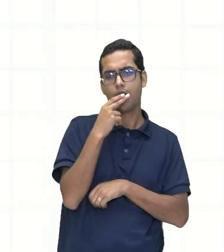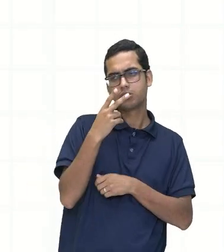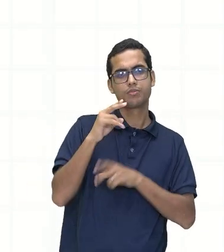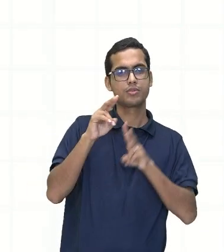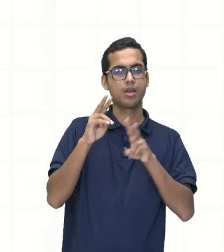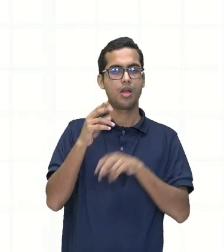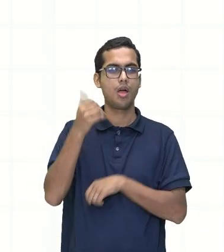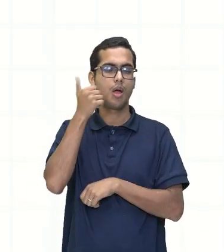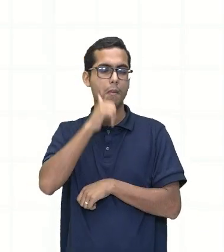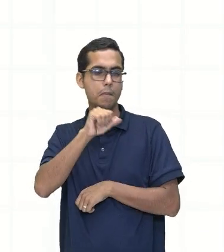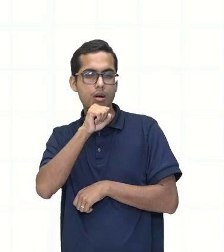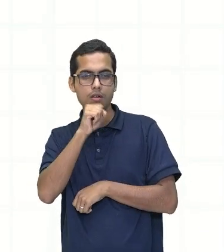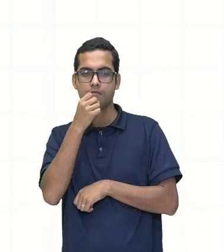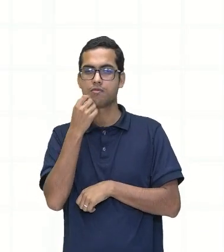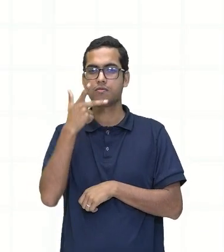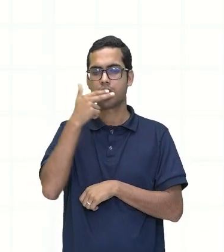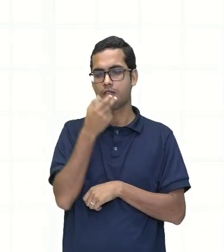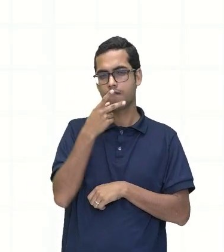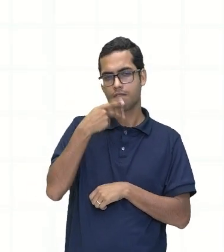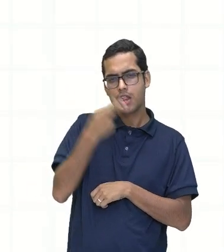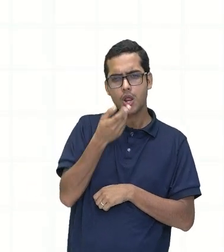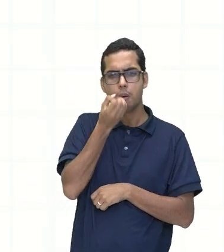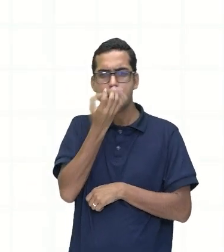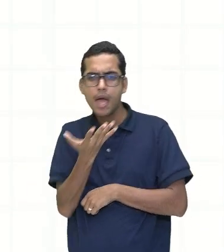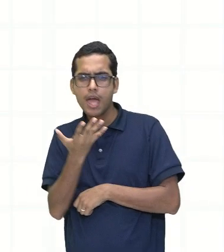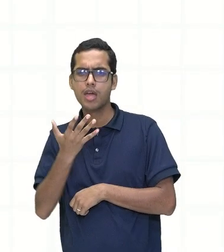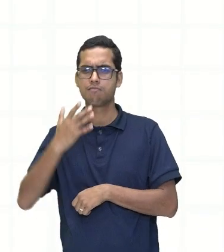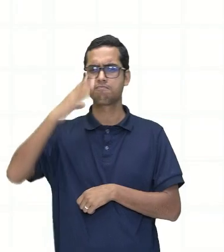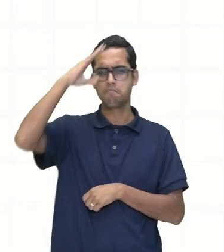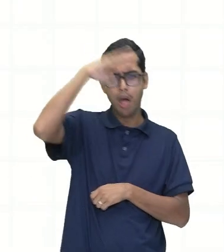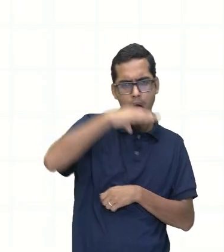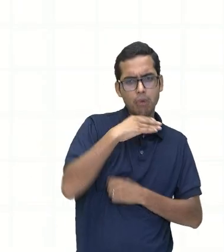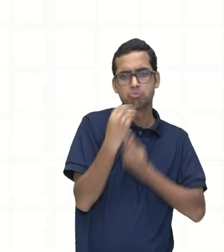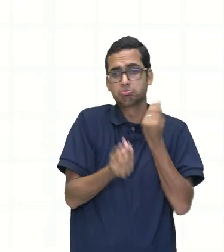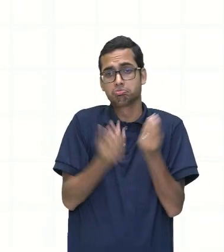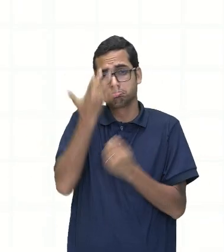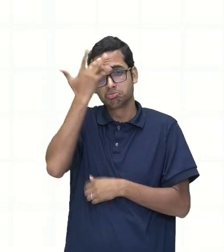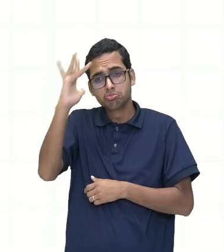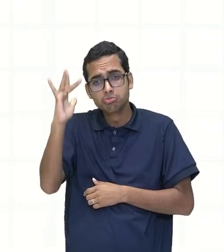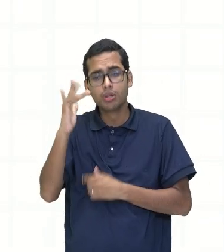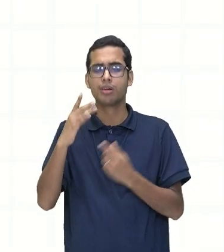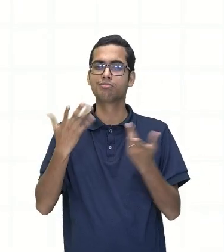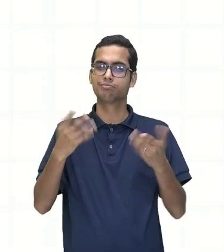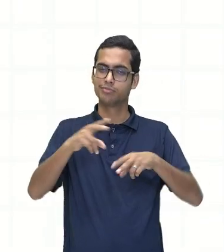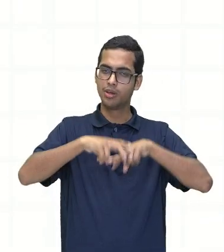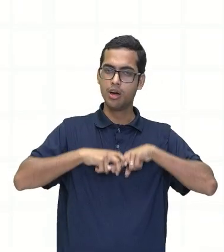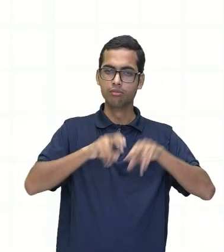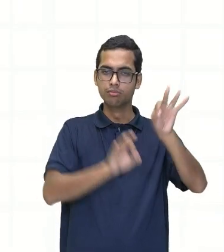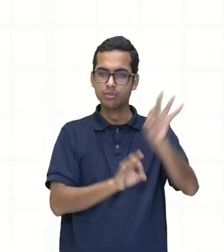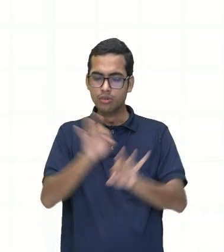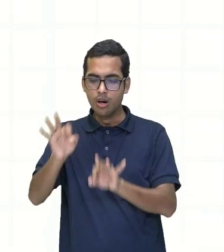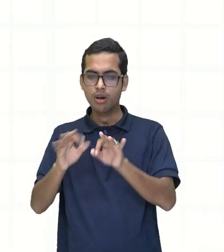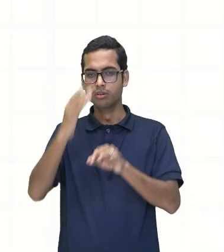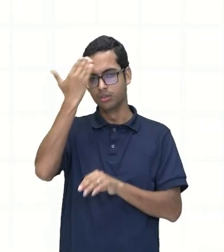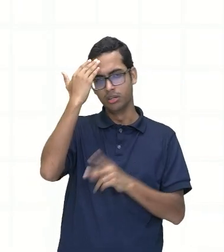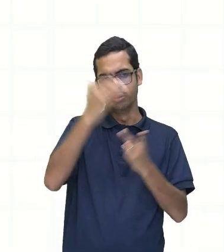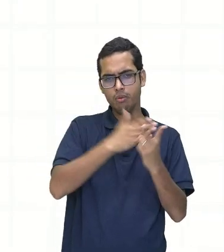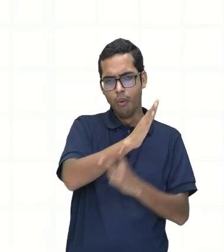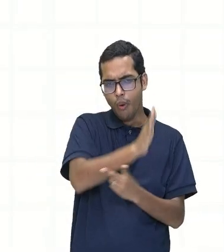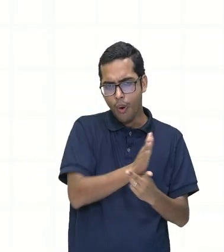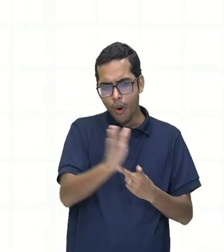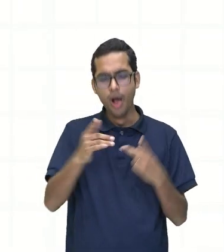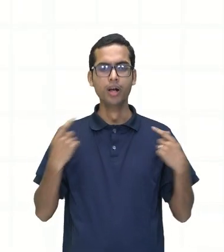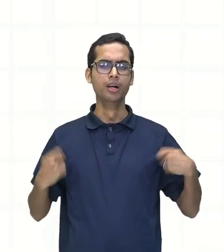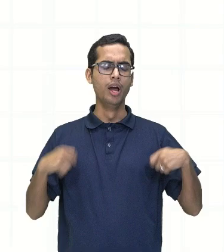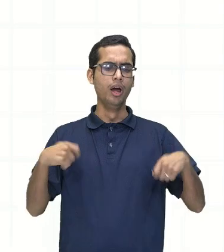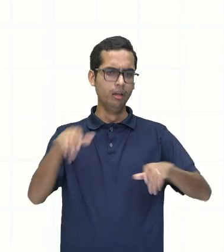ali, essa daqui é mais do que nunca uma construção muito ambígua, então nós temos que tomar cuidado. Como